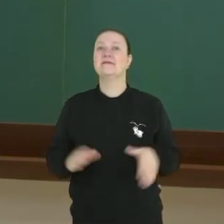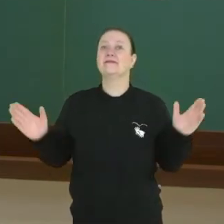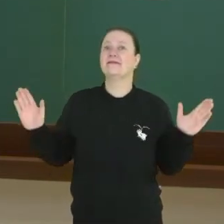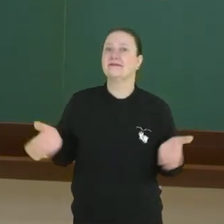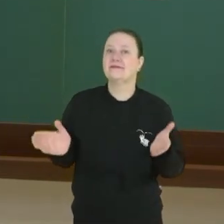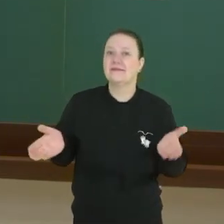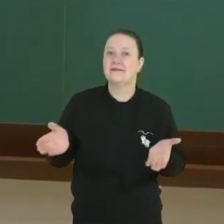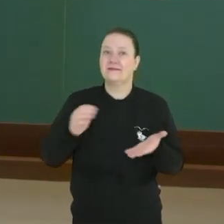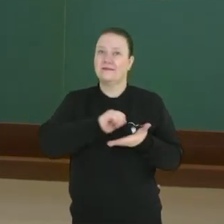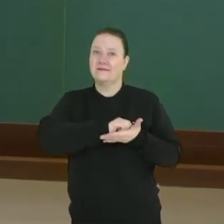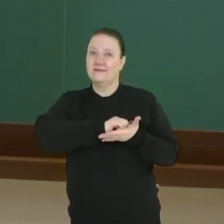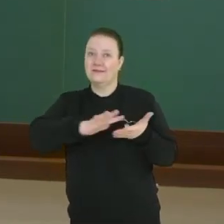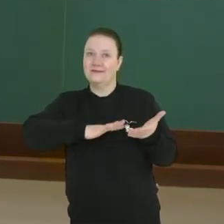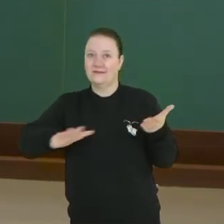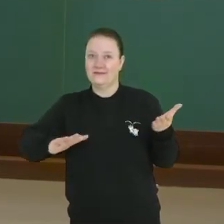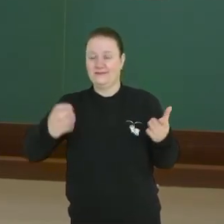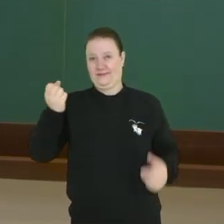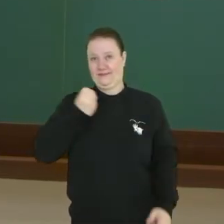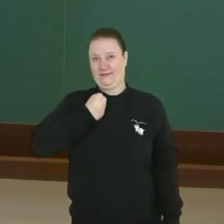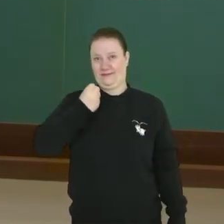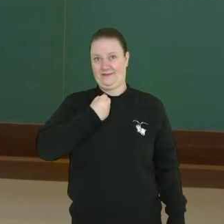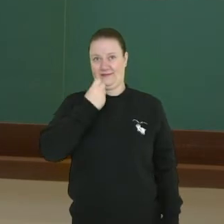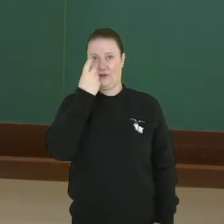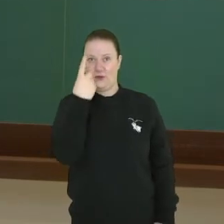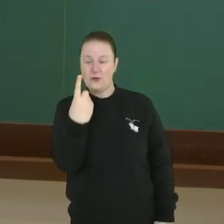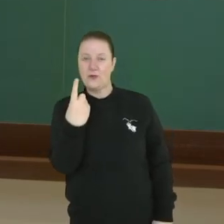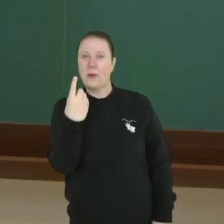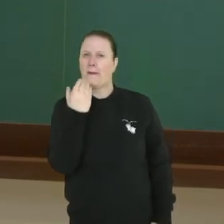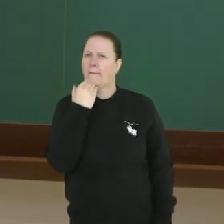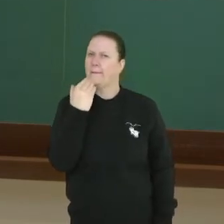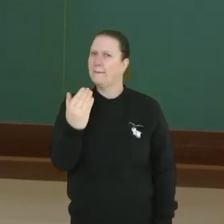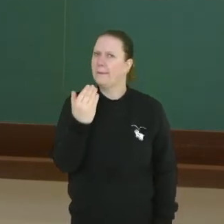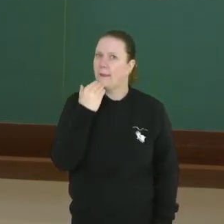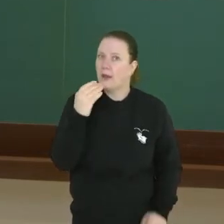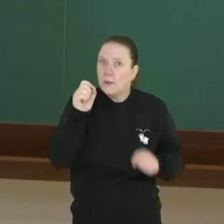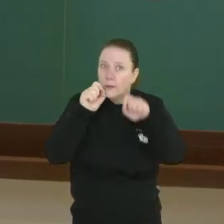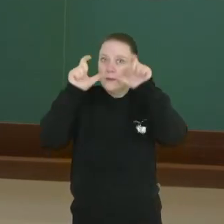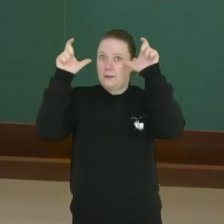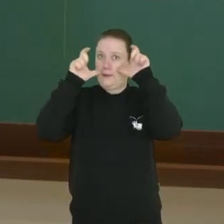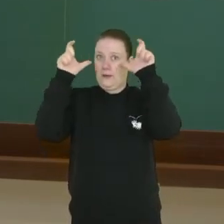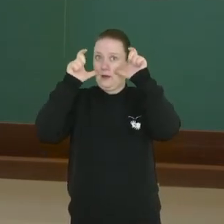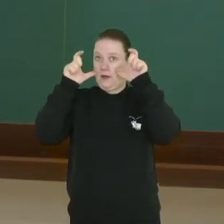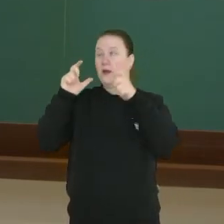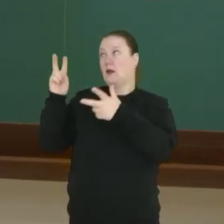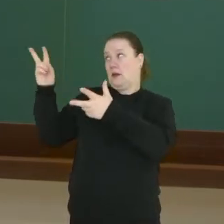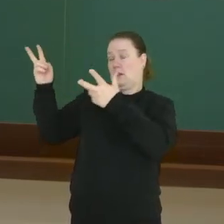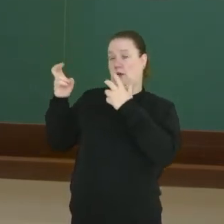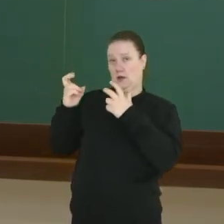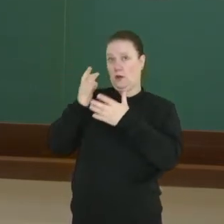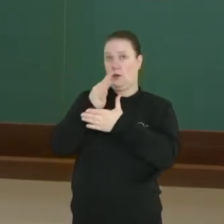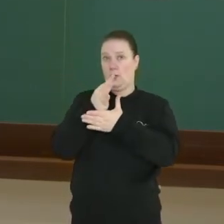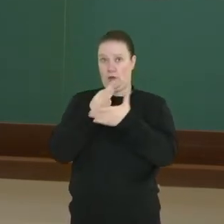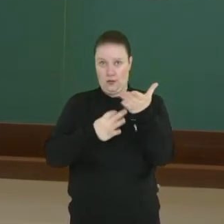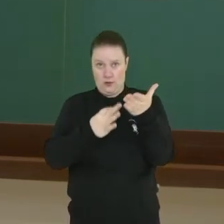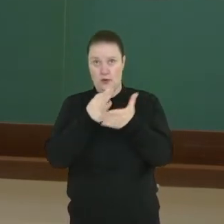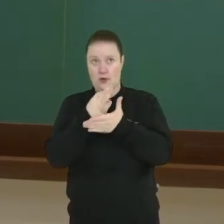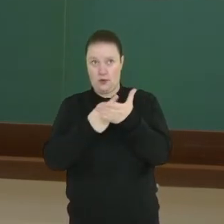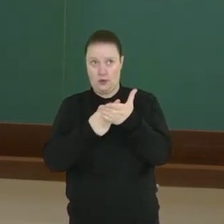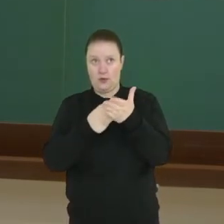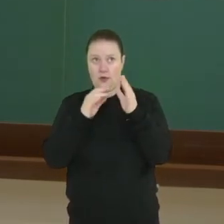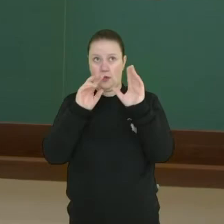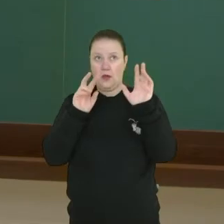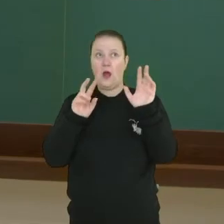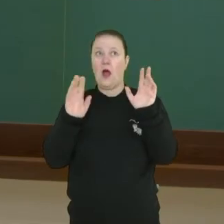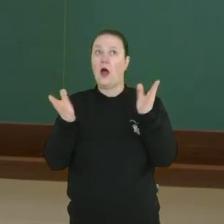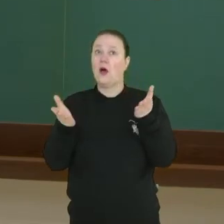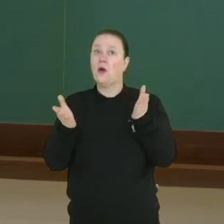Agora nós chegamos à nossa atividade de número 1. Eu peço que você observe muito bem aqui o trecho, tá? O que está